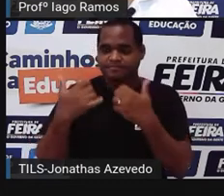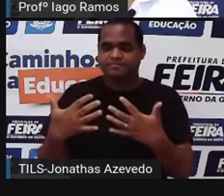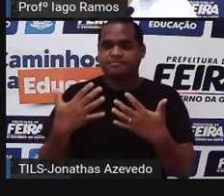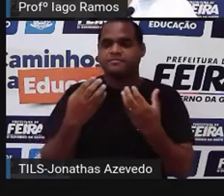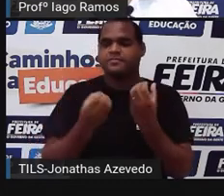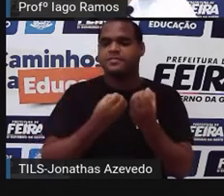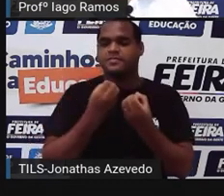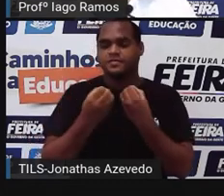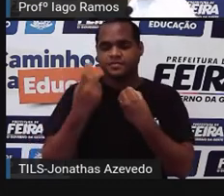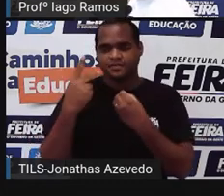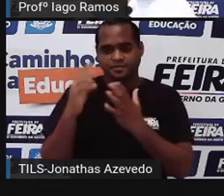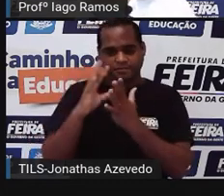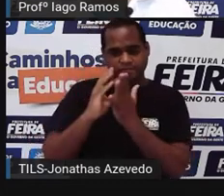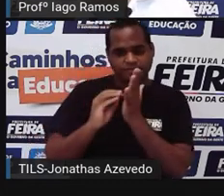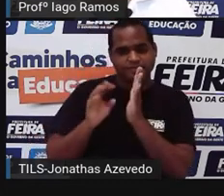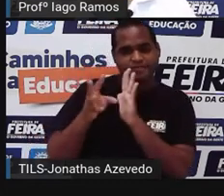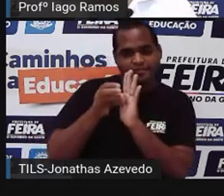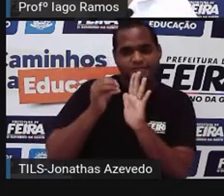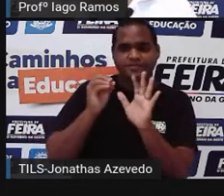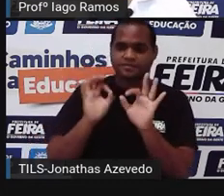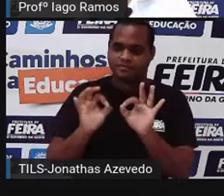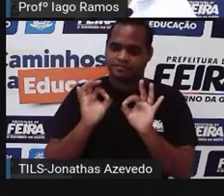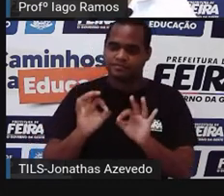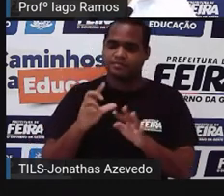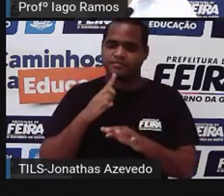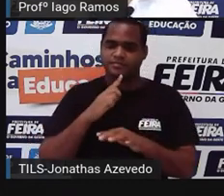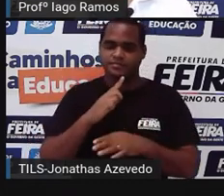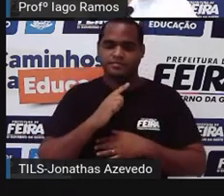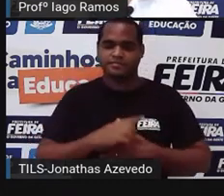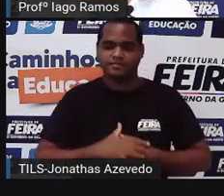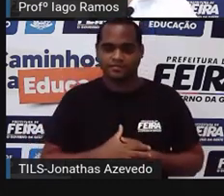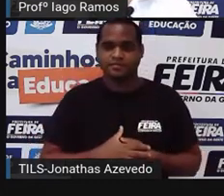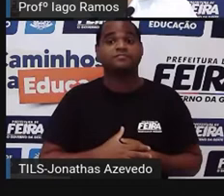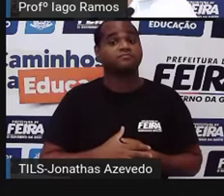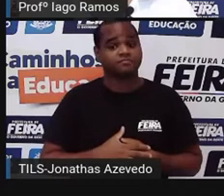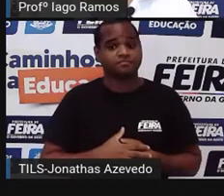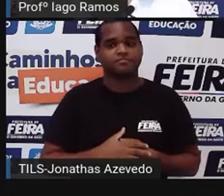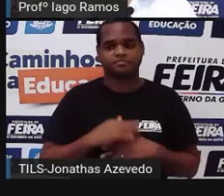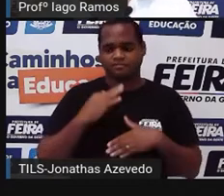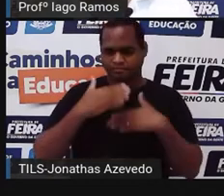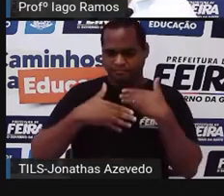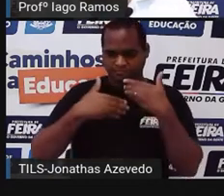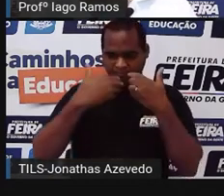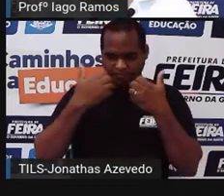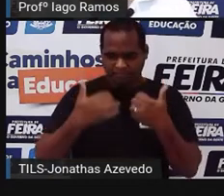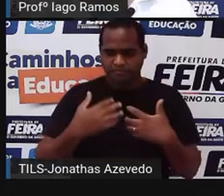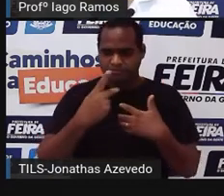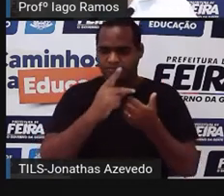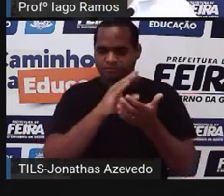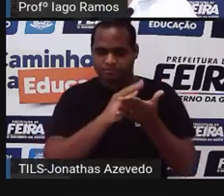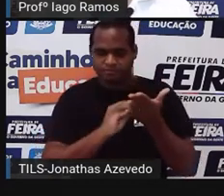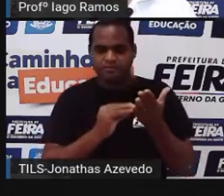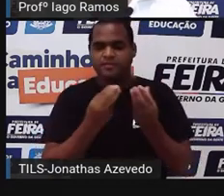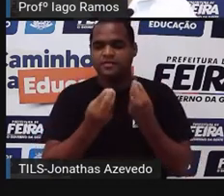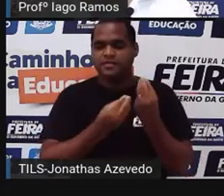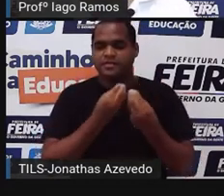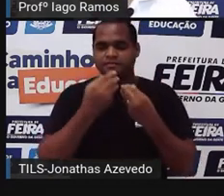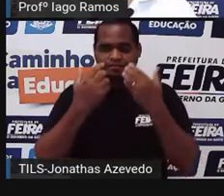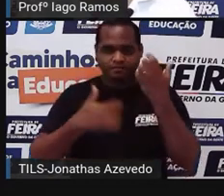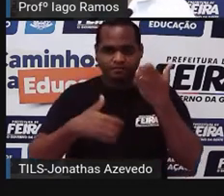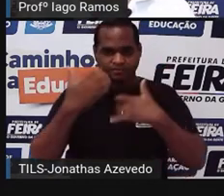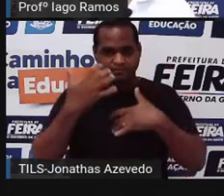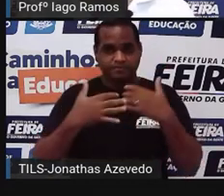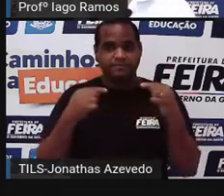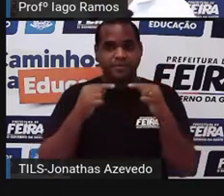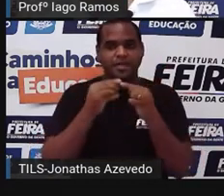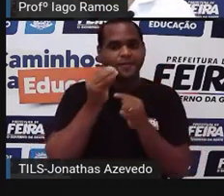fazendo a cópia dessa figura certo e aí depois disso vamos ver do jeito que como é que a gente